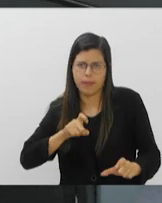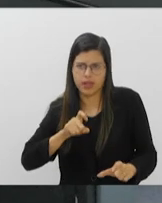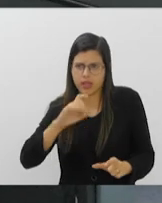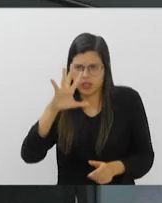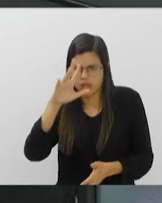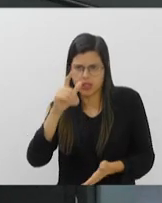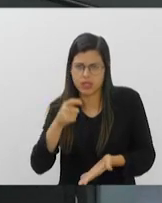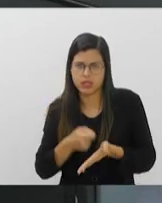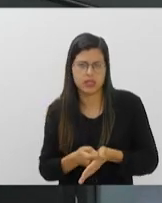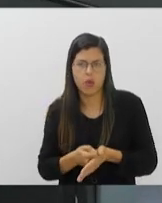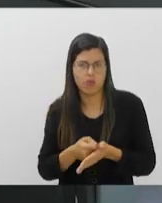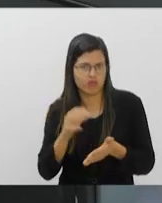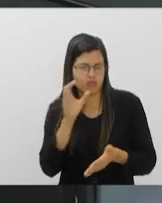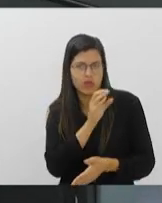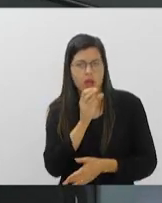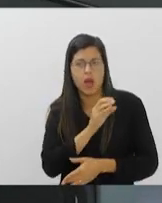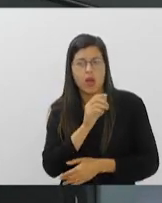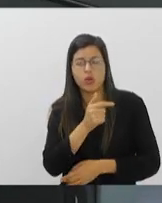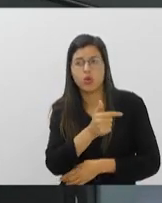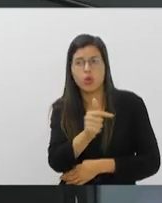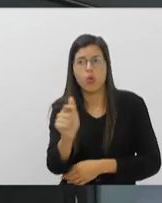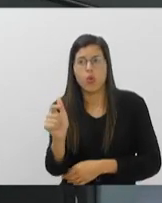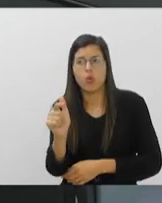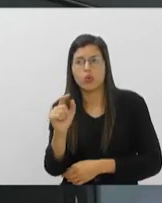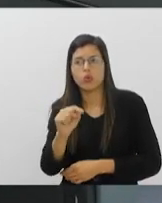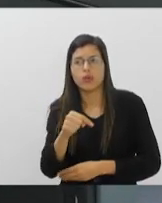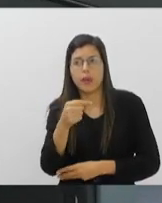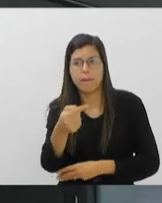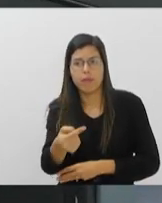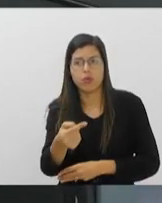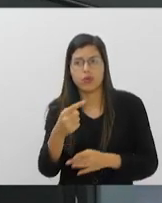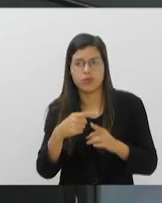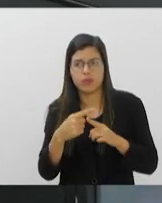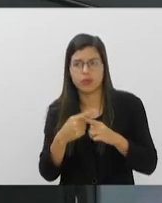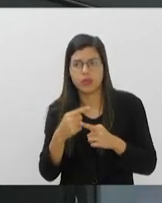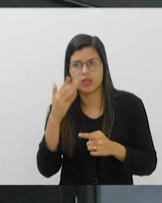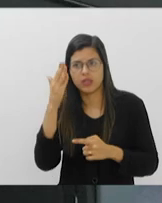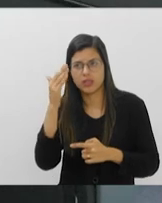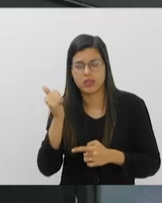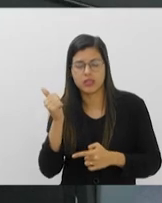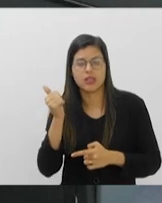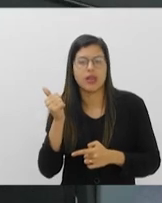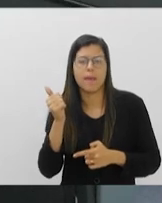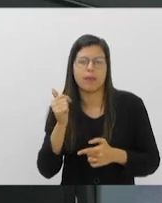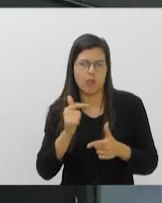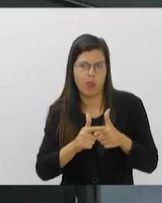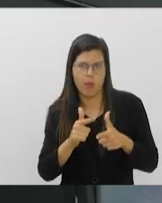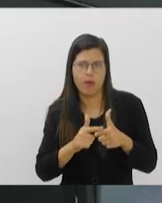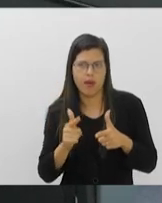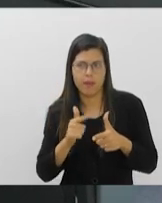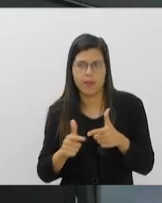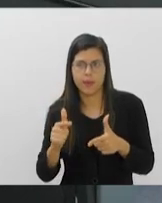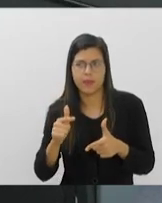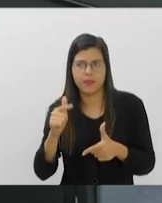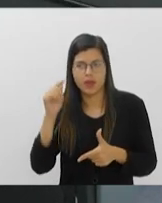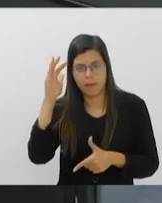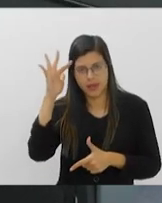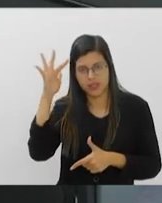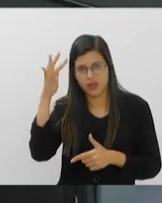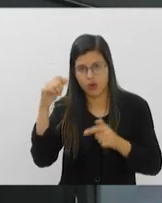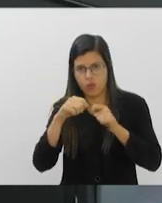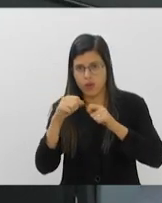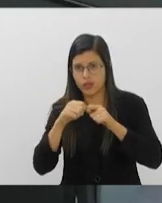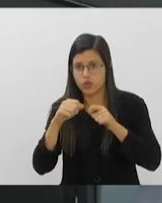imediata mas em outros casos não após a preclusão por quê Porque a gente sabe o tamanho da desgraça imagina que eu faço imediatamente essa colocação